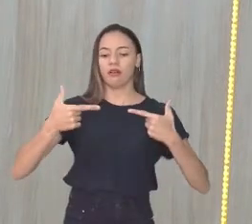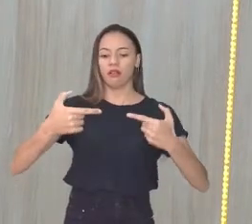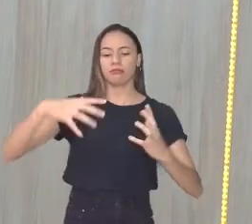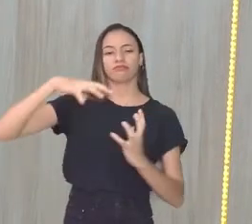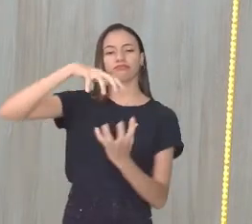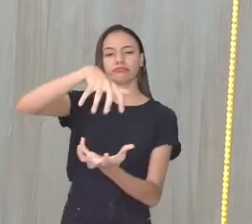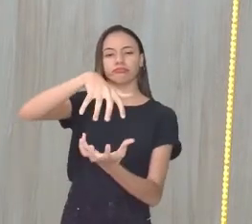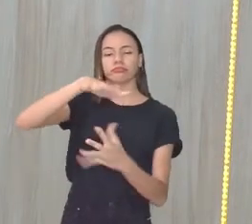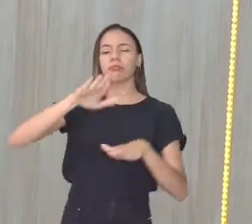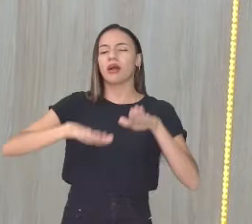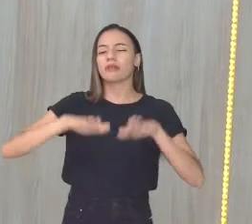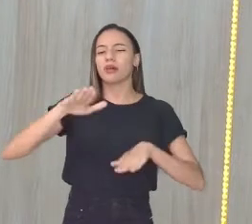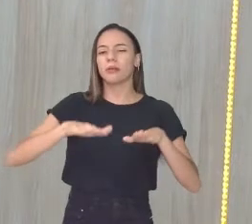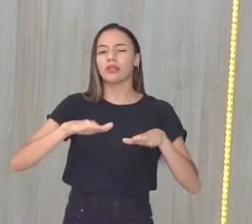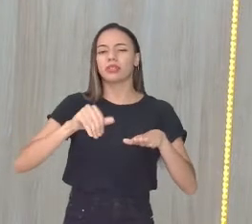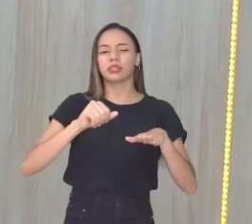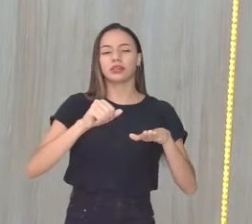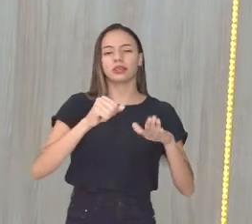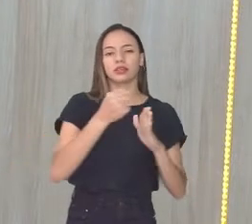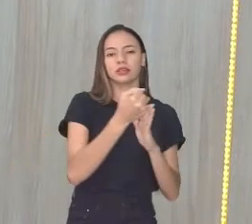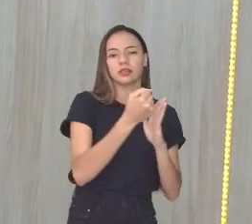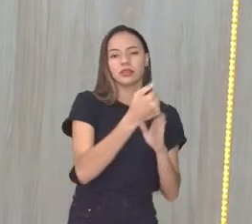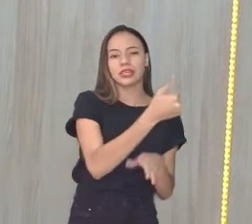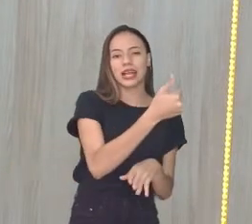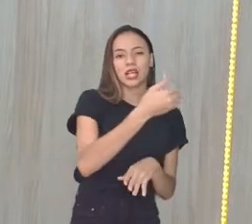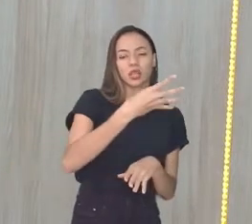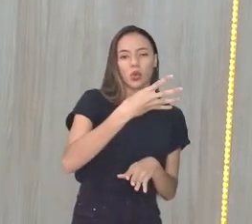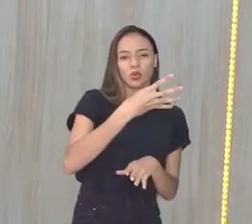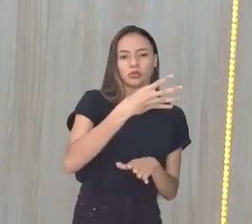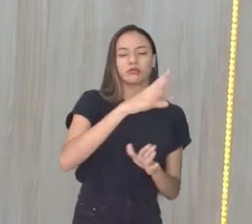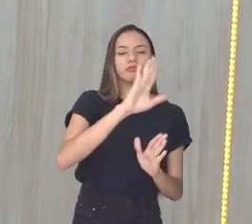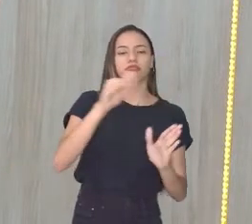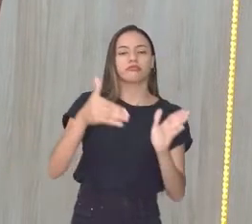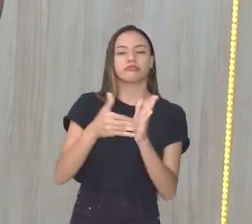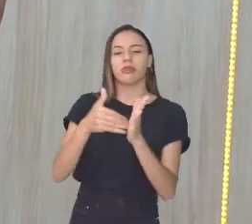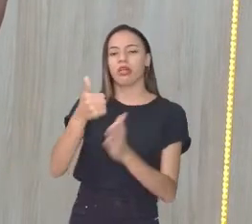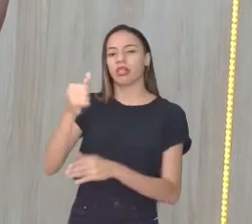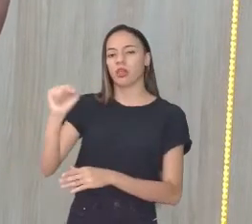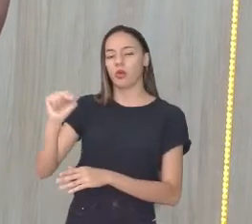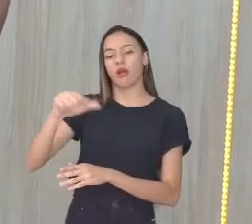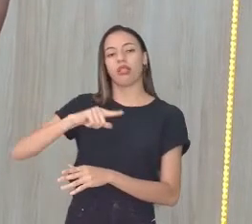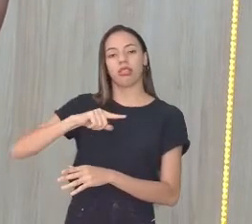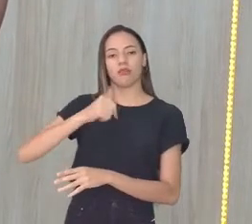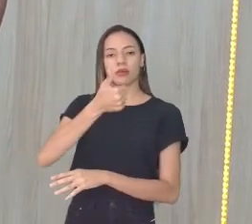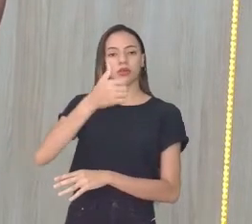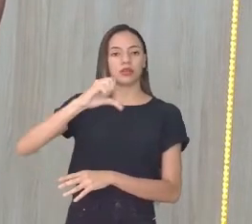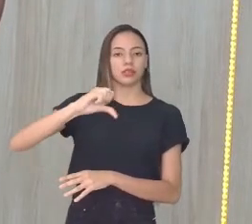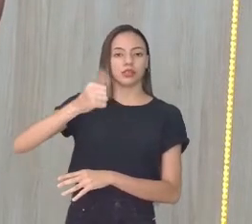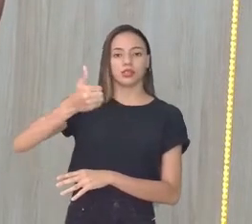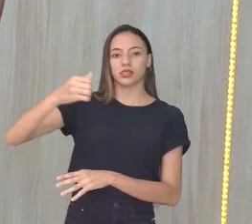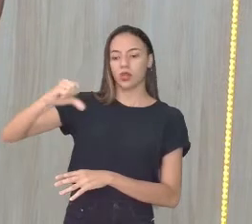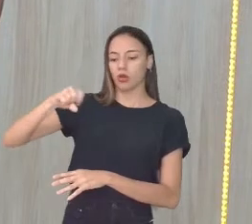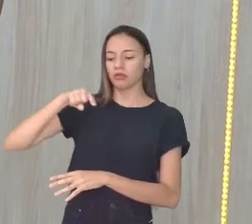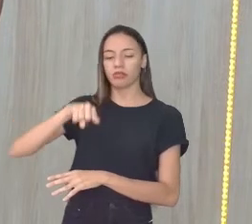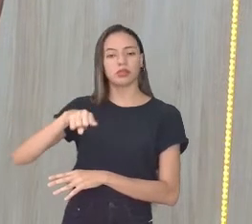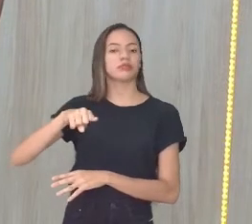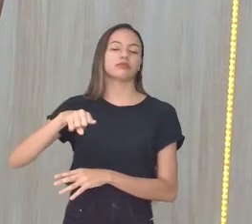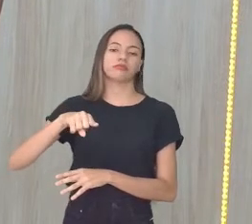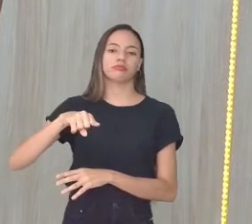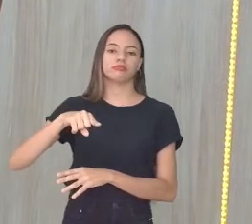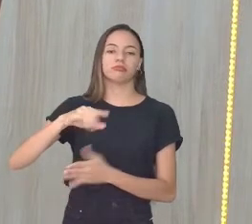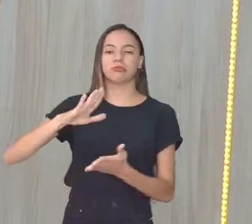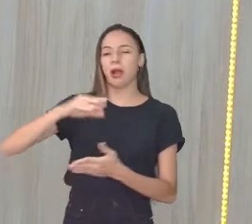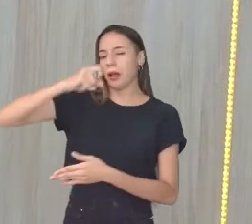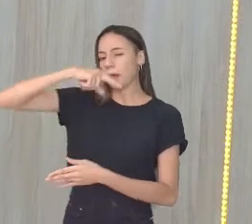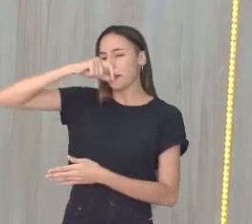de 14 até 18, então em 1919 a gente vai ter essa gripe espanhola. E aí, o que é que acontece?